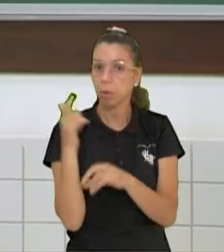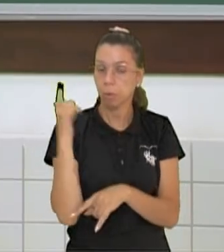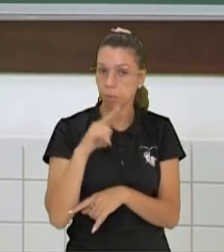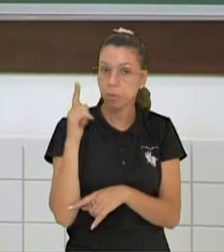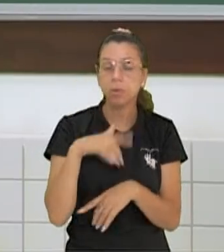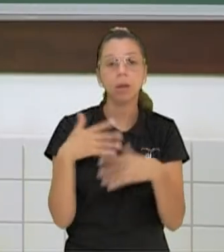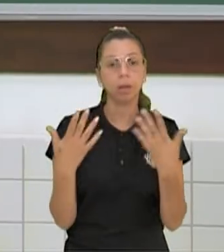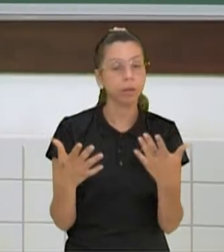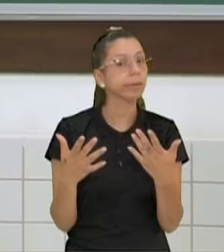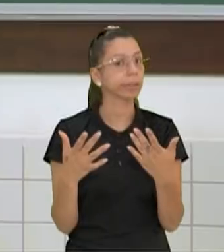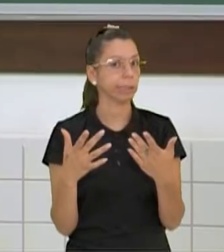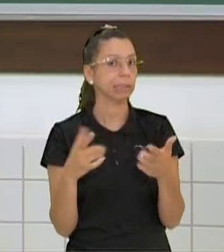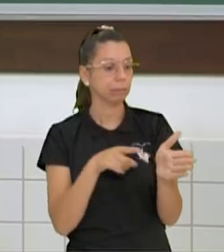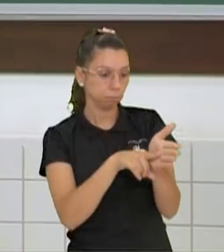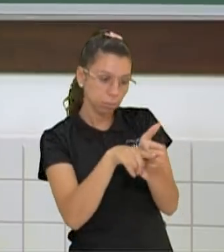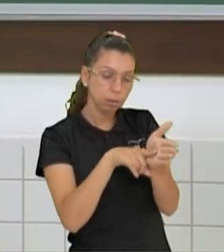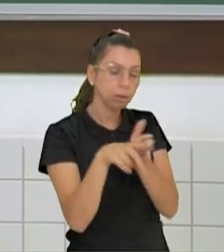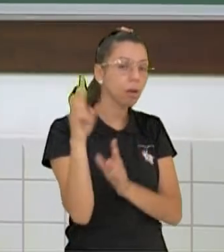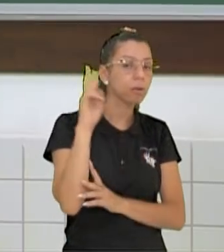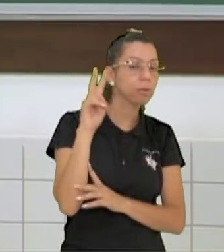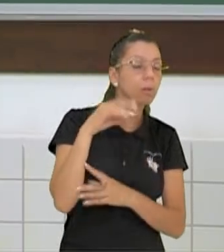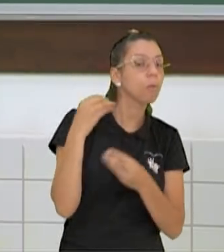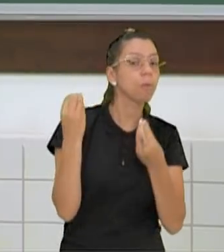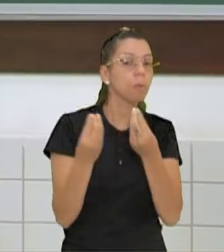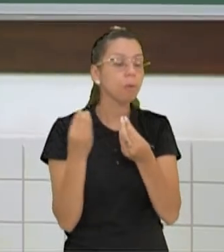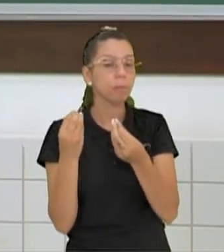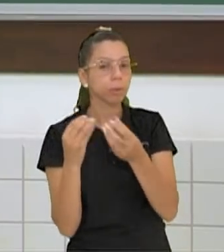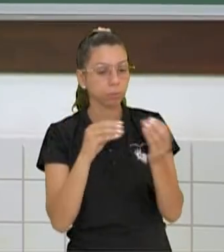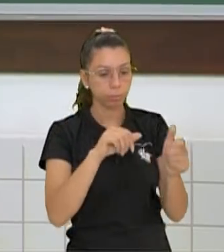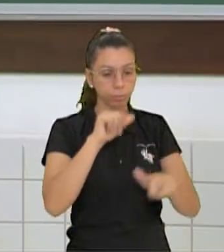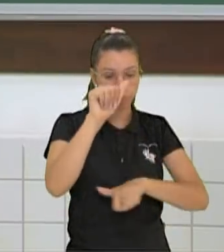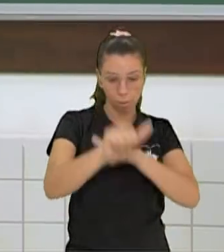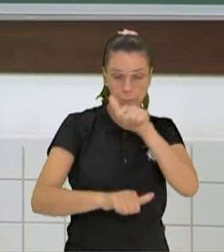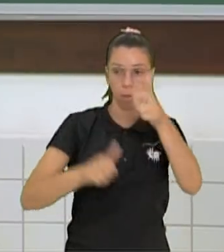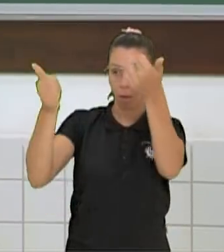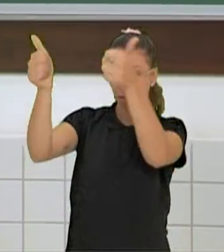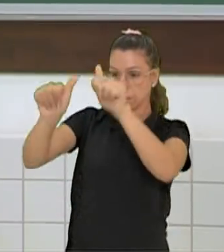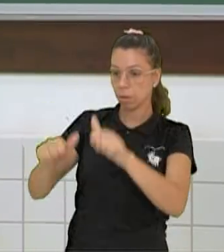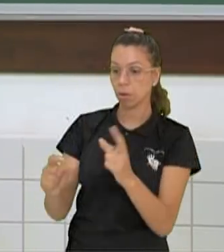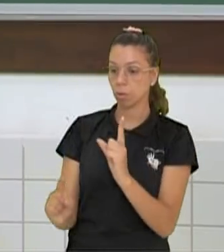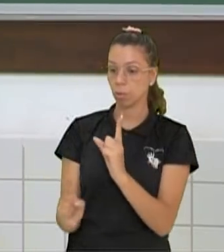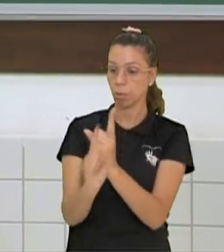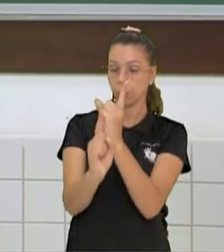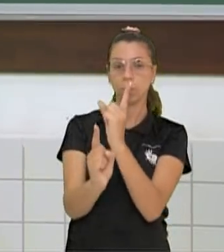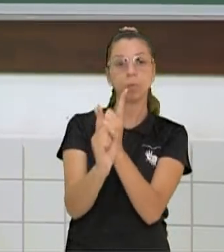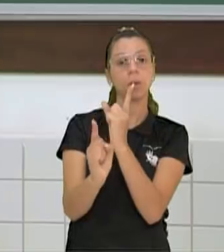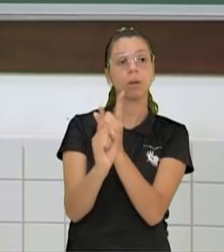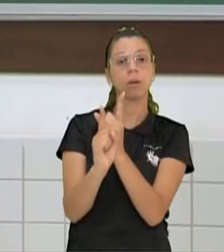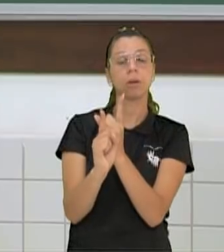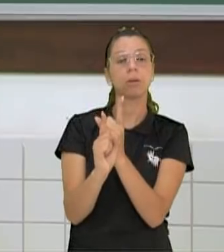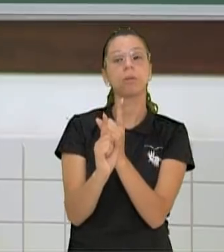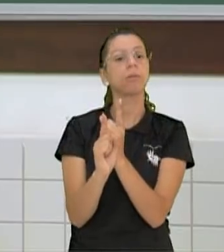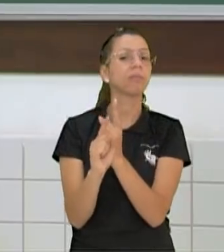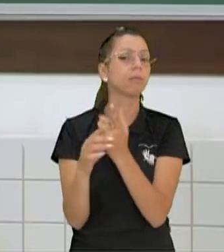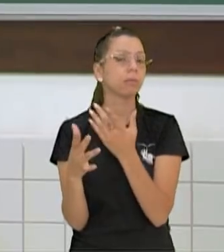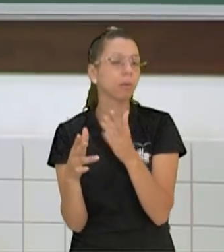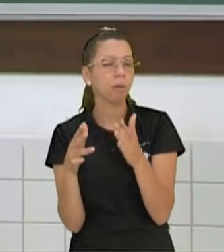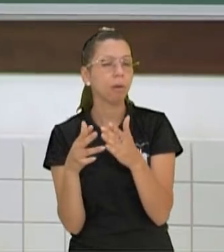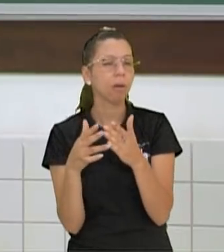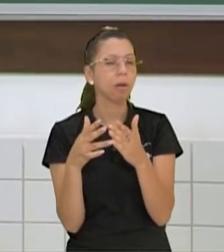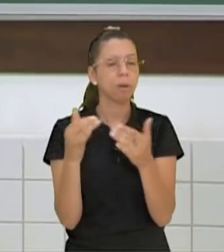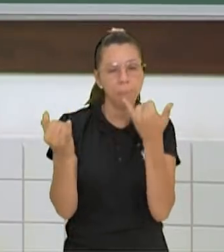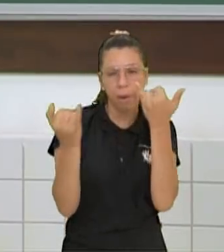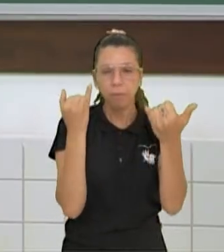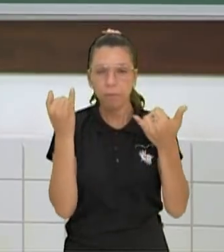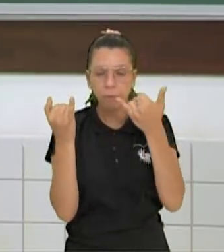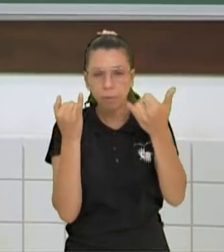pena saber a história quando aconteceu uma mudança da estátua, encontraram uma espécie de umas